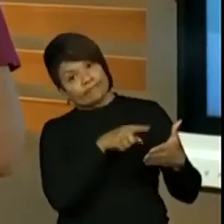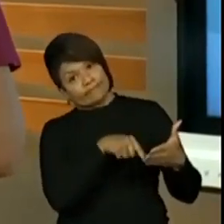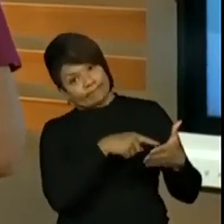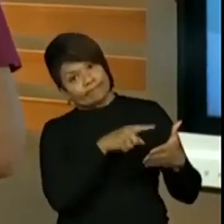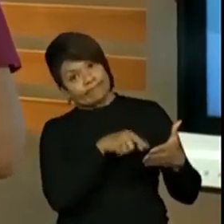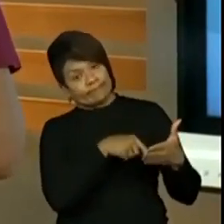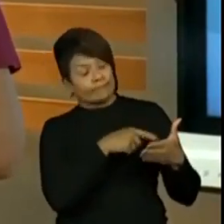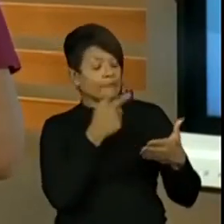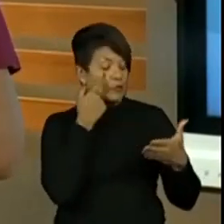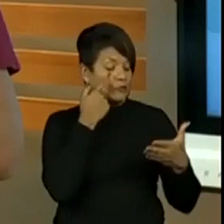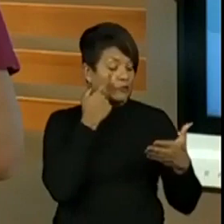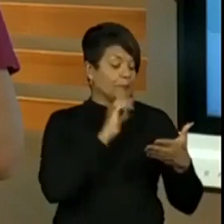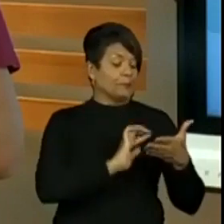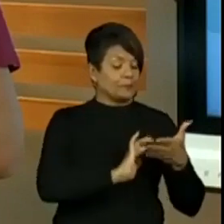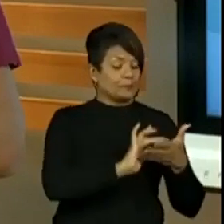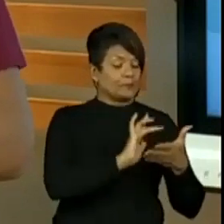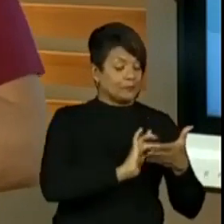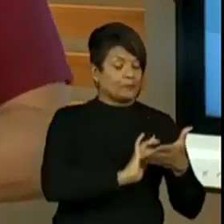Gente, deixa eu ver.